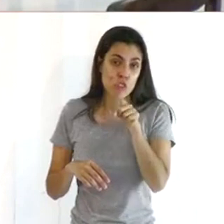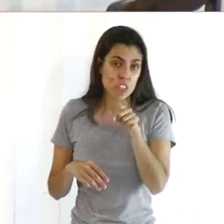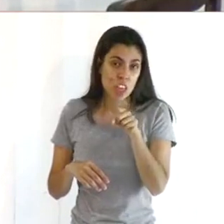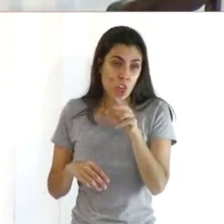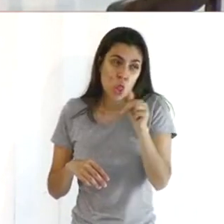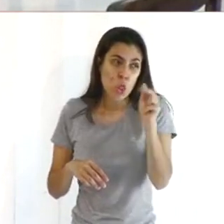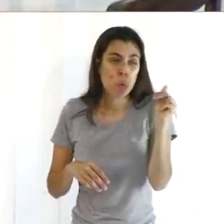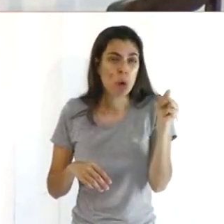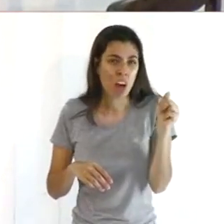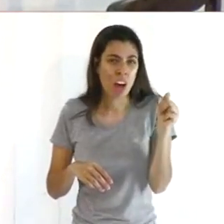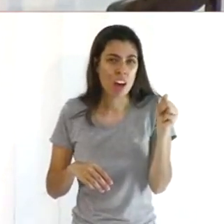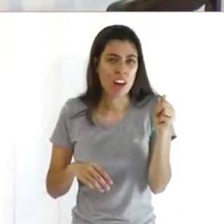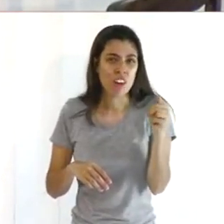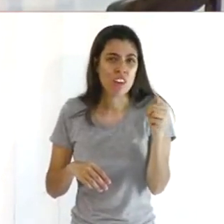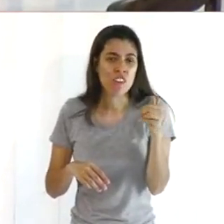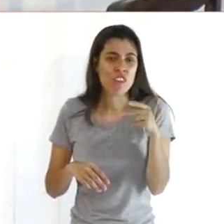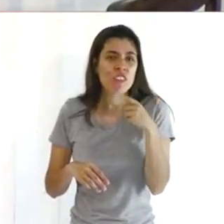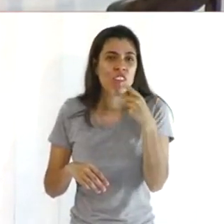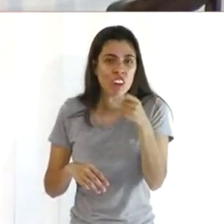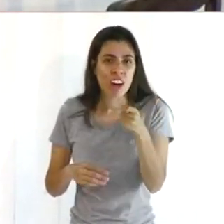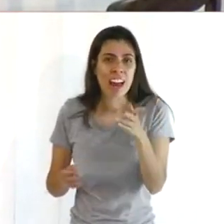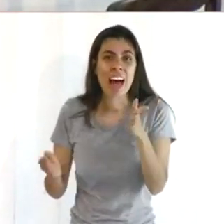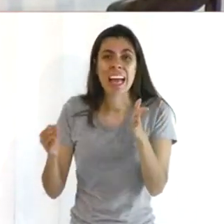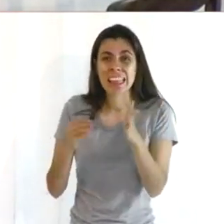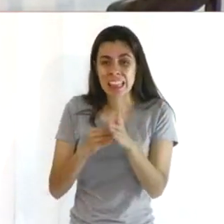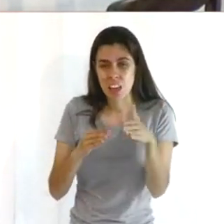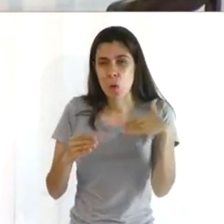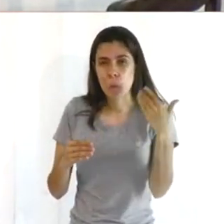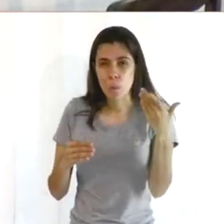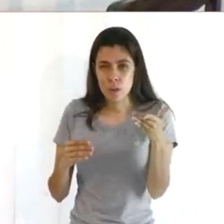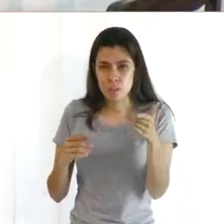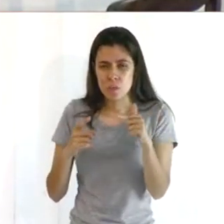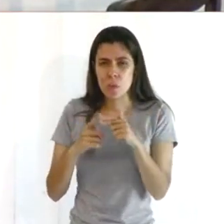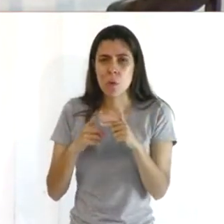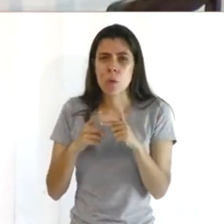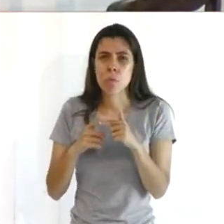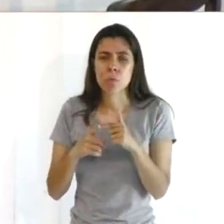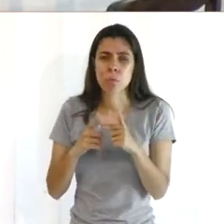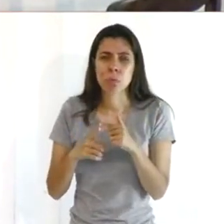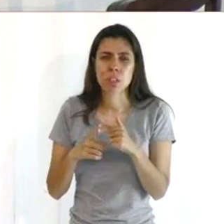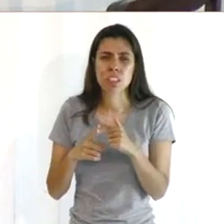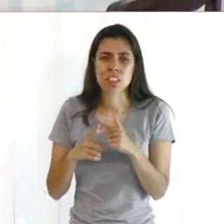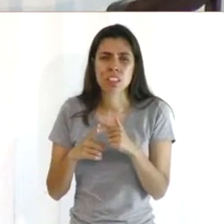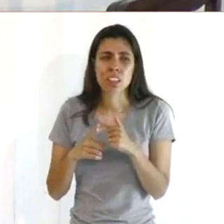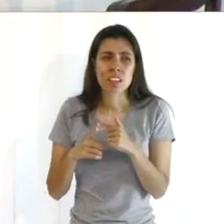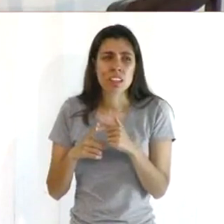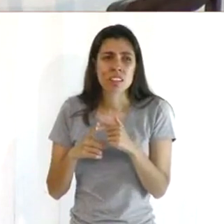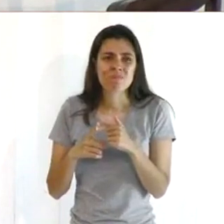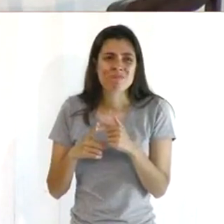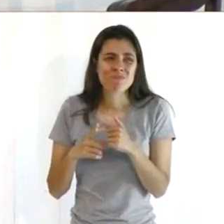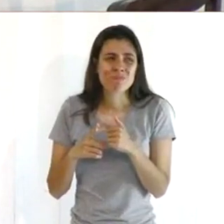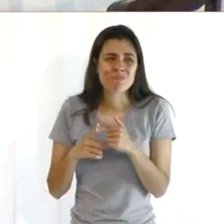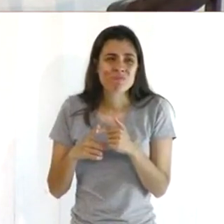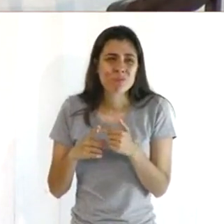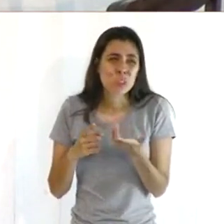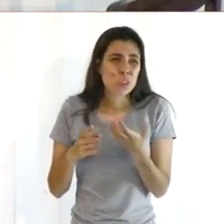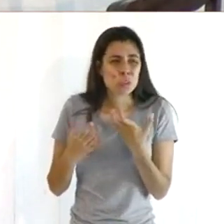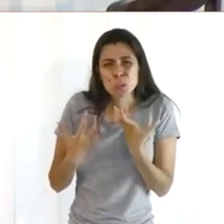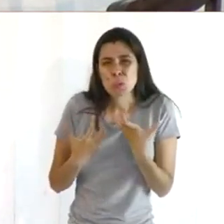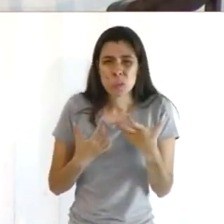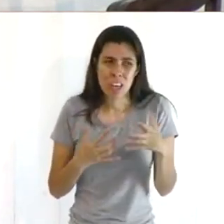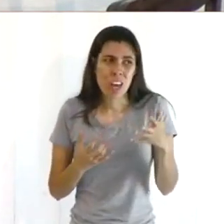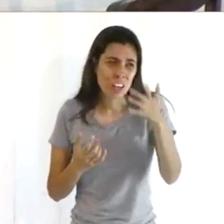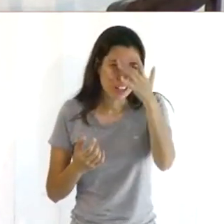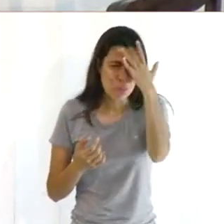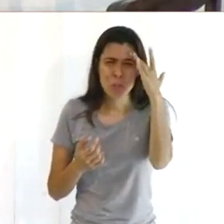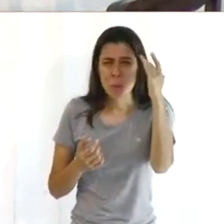as pessoas vão dizer que eu estou sendo ingrato para com Deus, mas eu não estou sendo ingrato para com meu Deus. É diante da luta, da dor